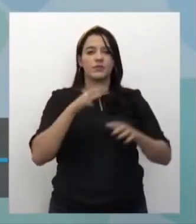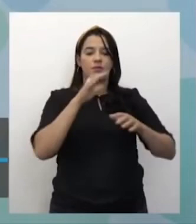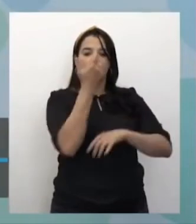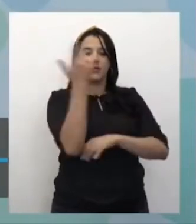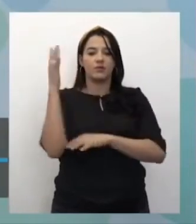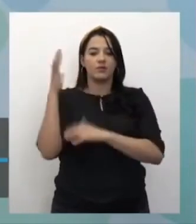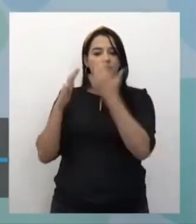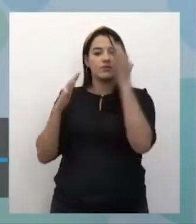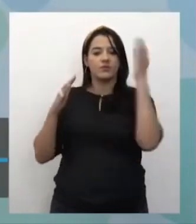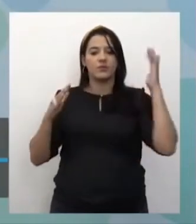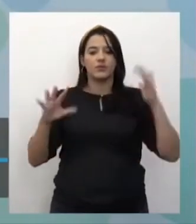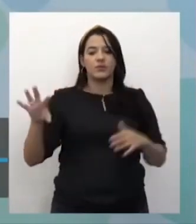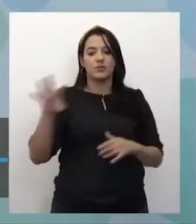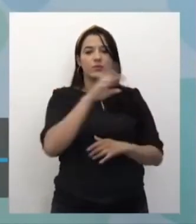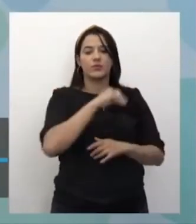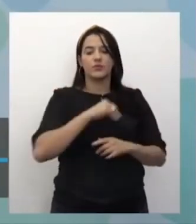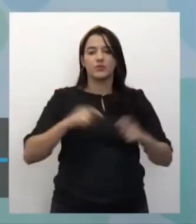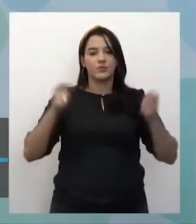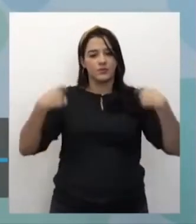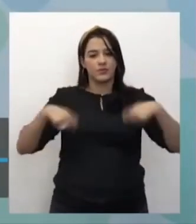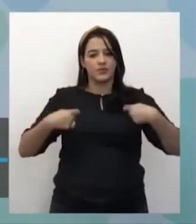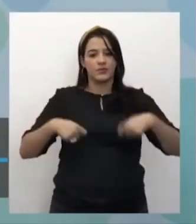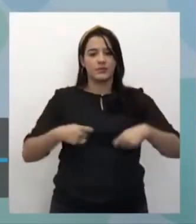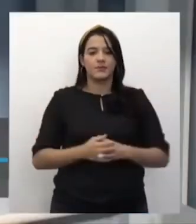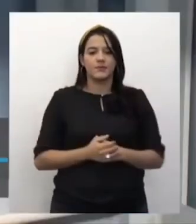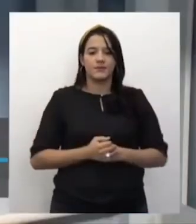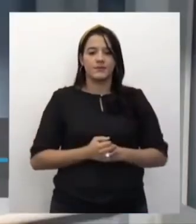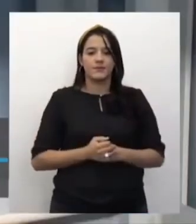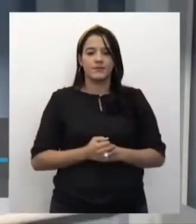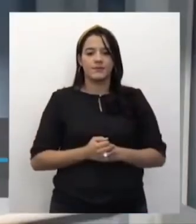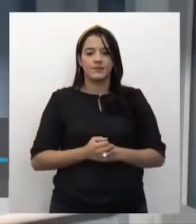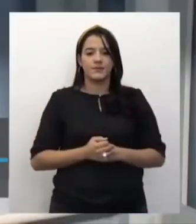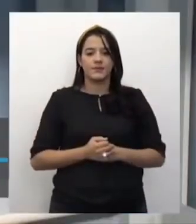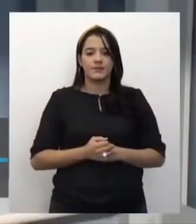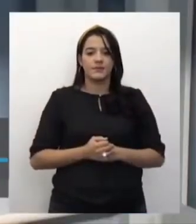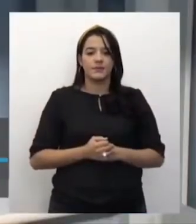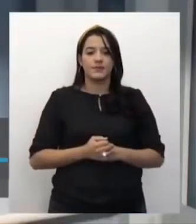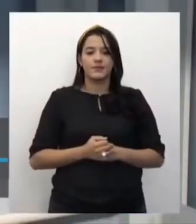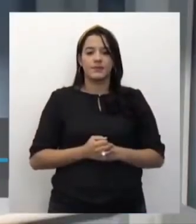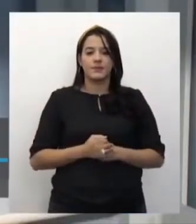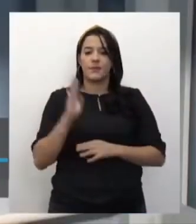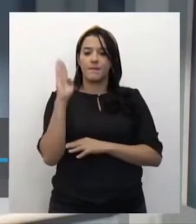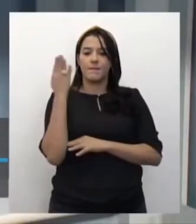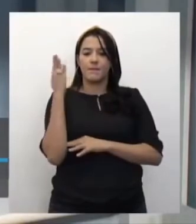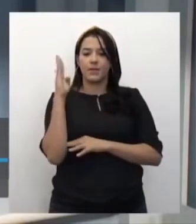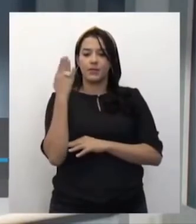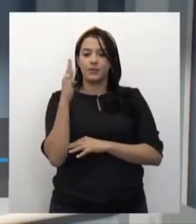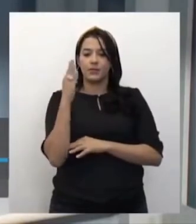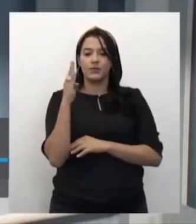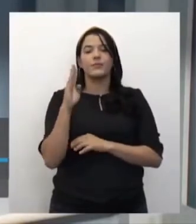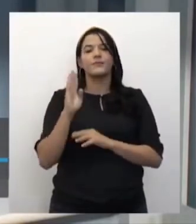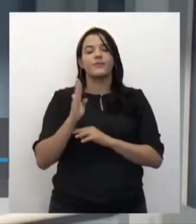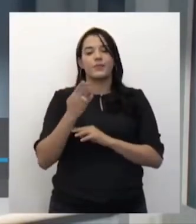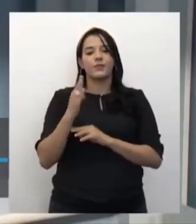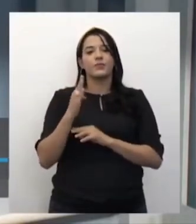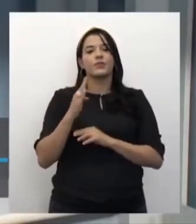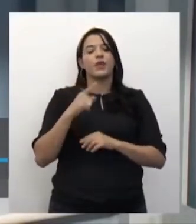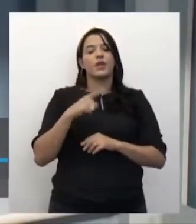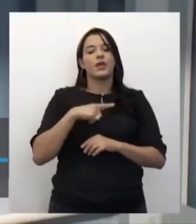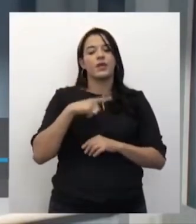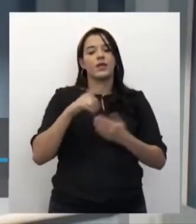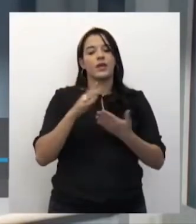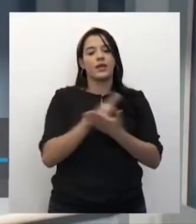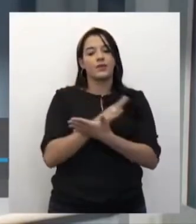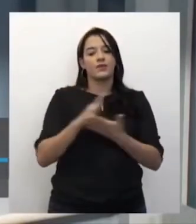como eu acho que todo mundo deveria. Show de bola, hein? A questão da biologia, na verdade, era uma